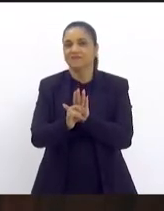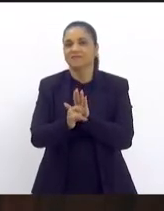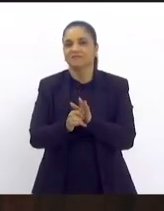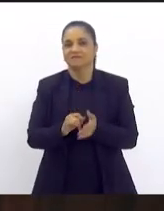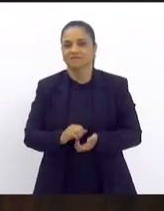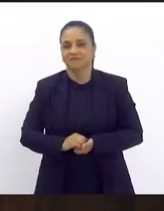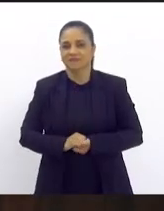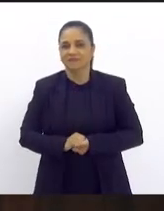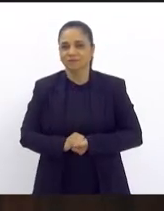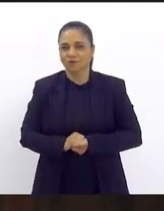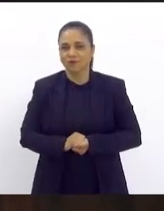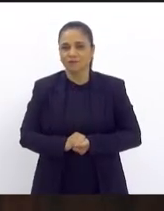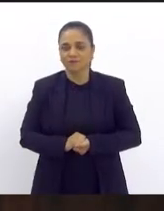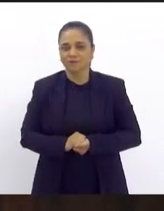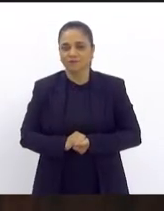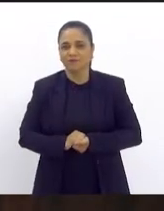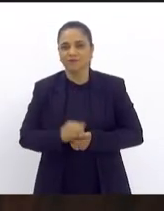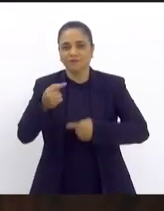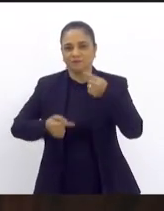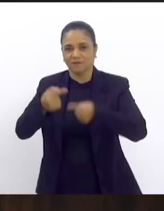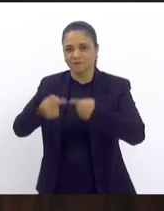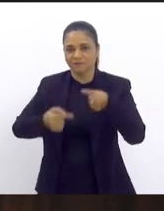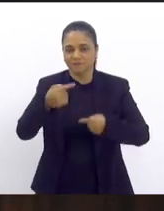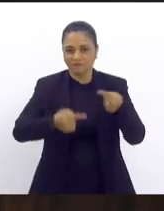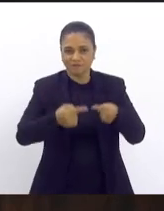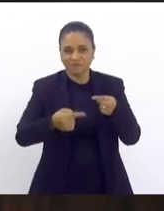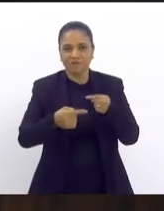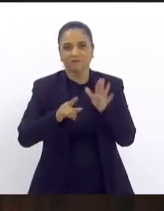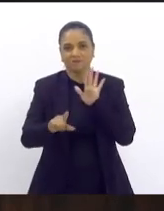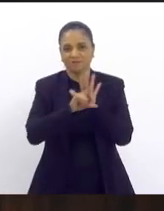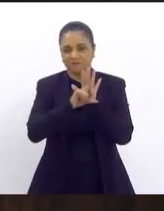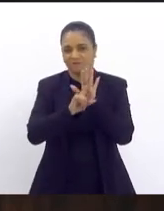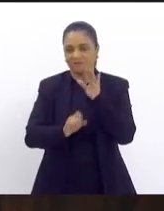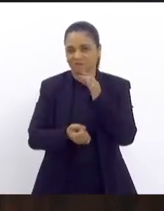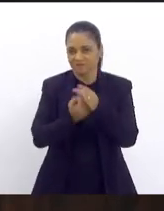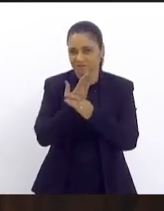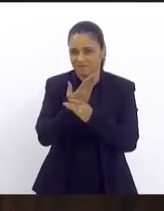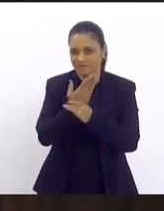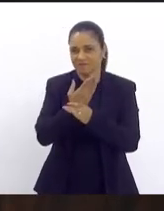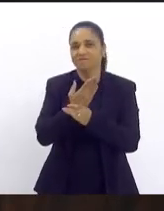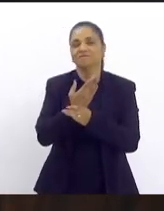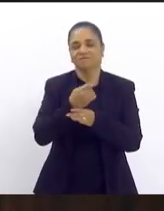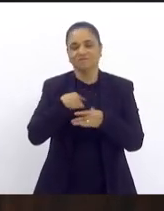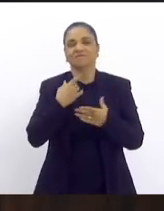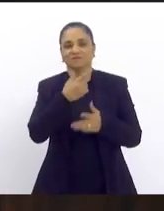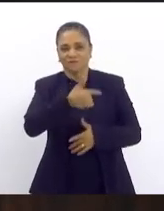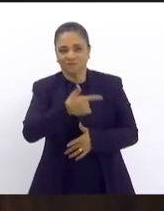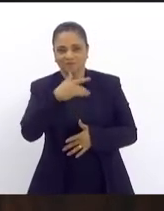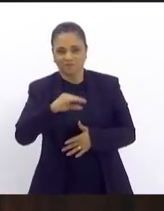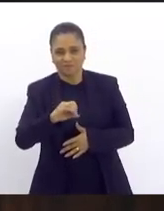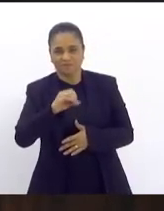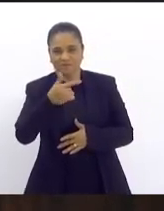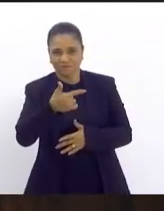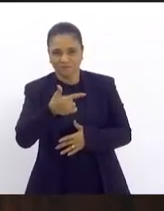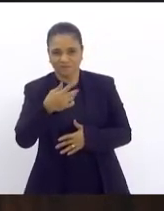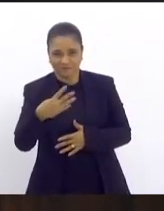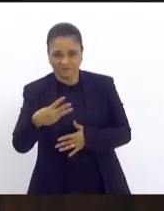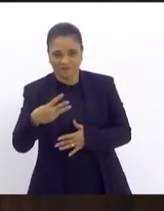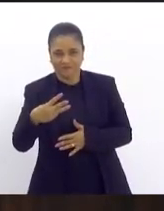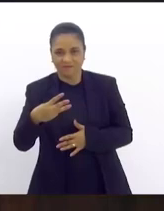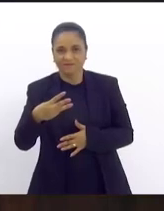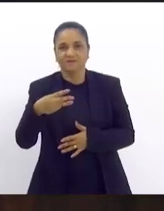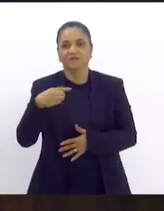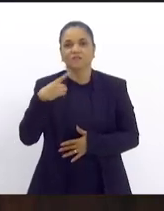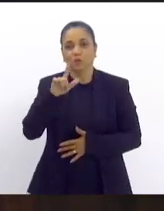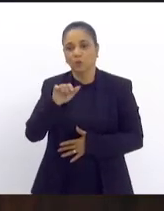Anuncio em regime de urgência em discussão única, projeto de lei número 204 de 2023, de autoria do deputado Munir Neto,